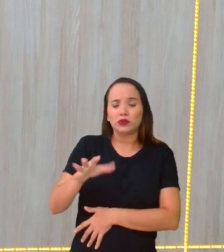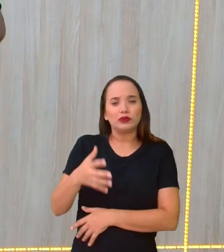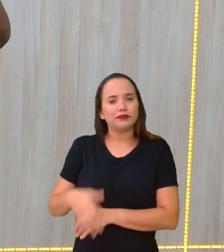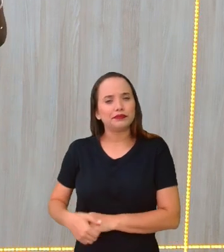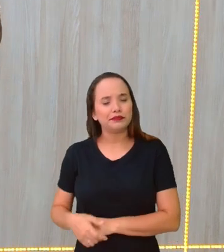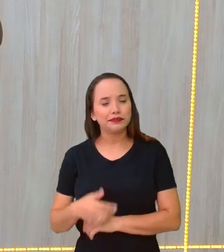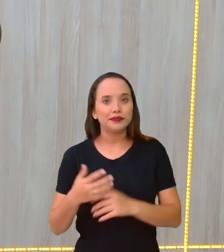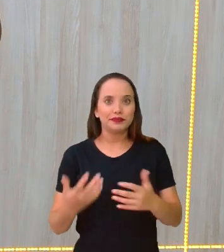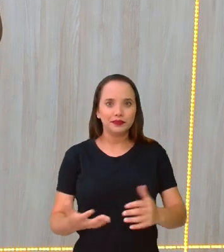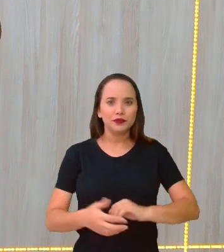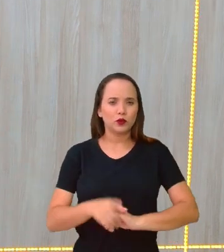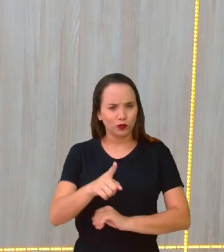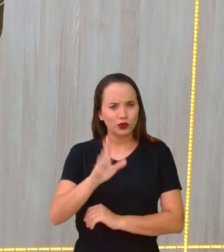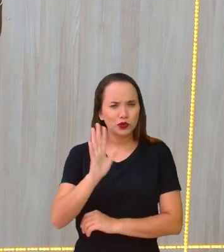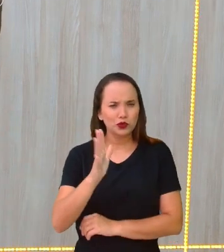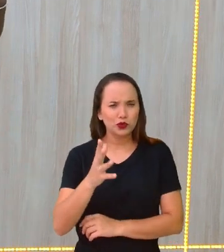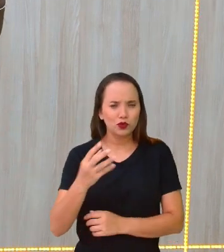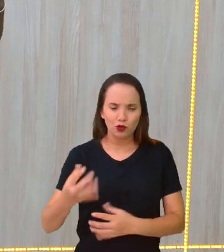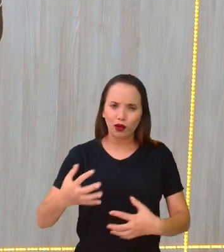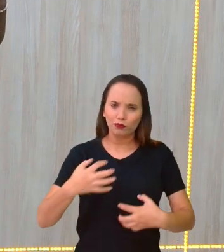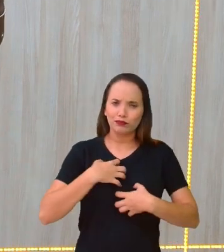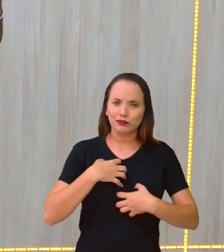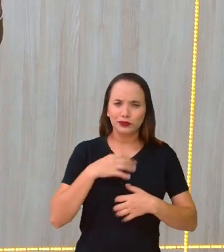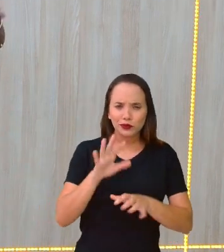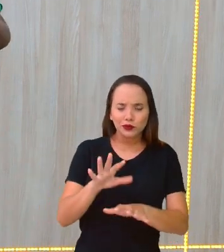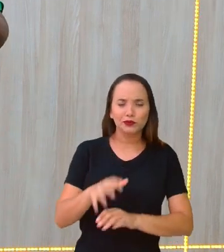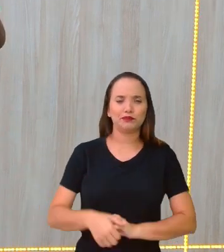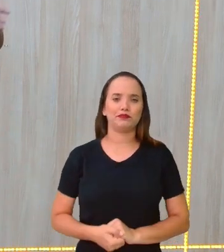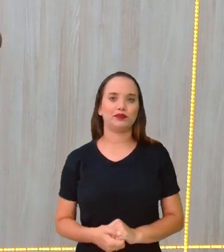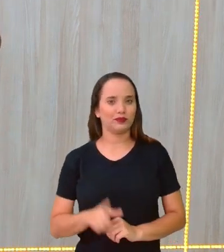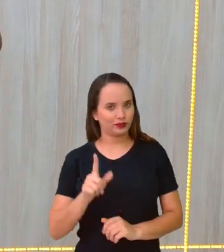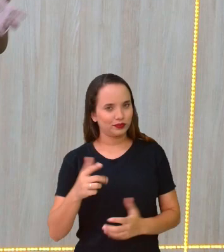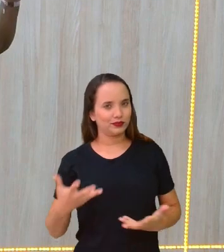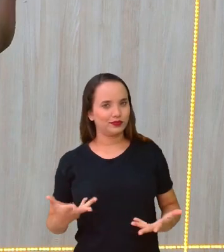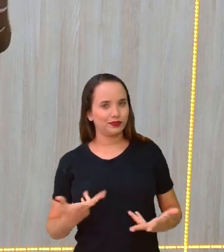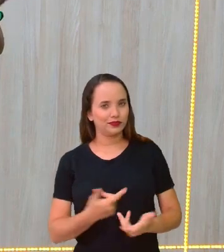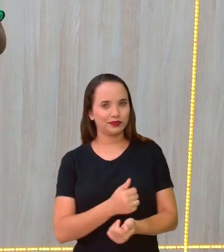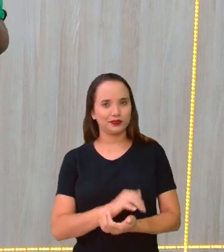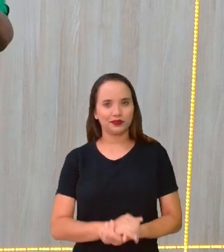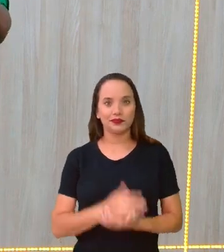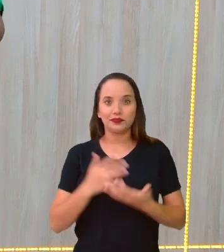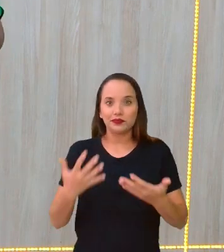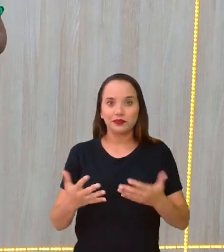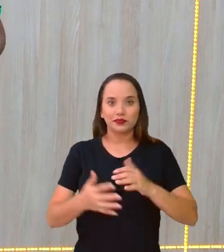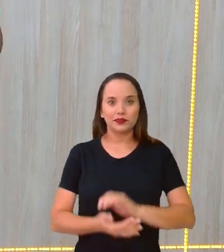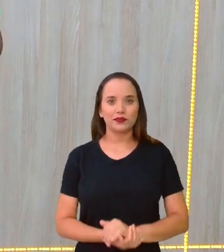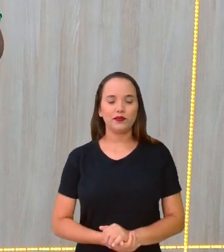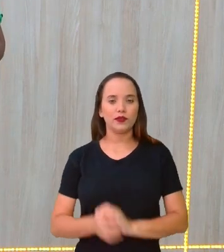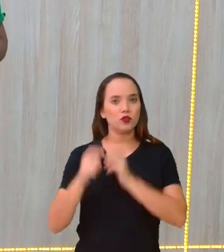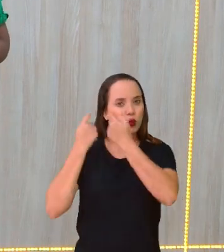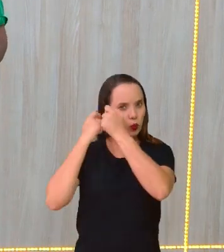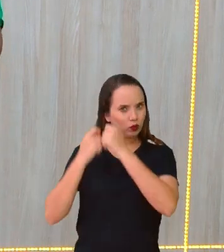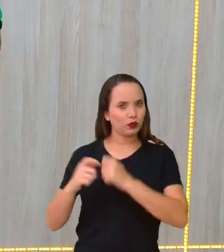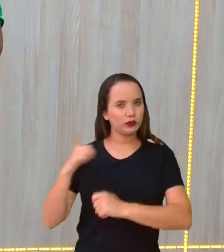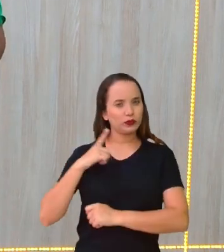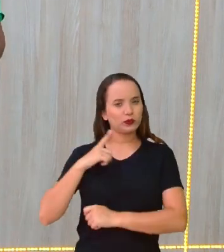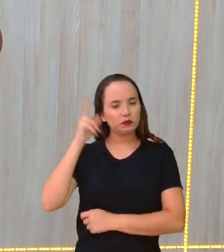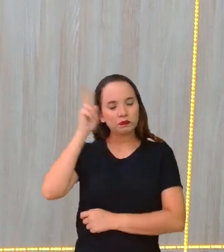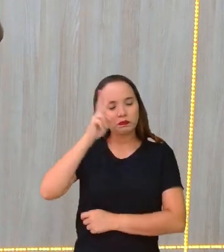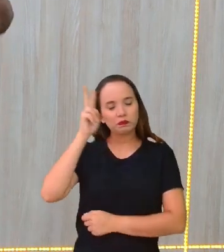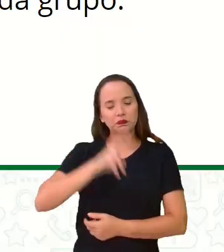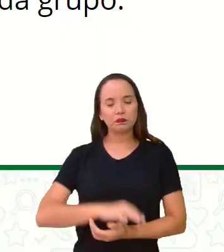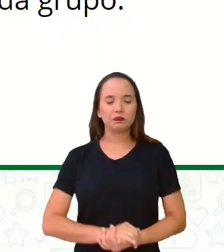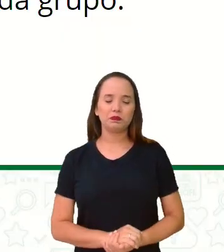interessante. Vocês já devem ter sentido ou dito isso. É maravilhoso. Pois é, trança tem história.